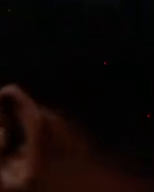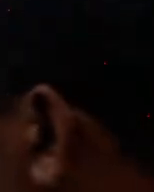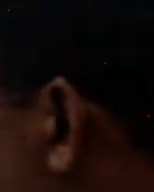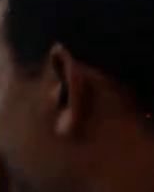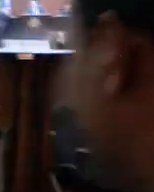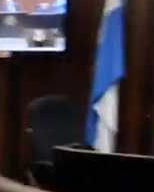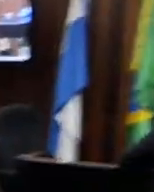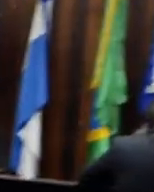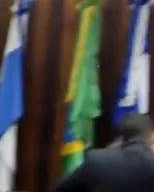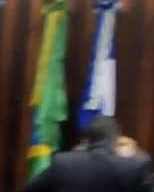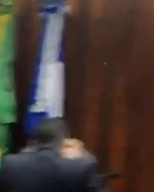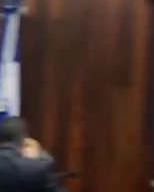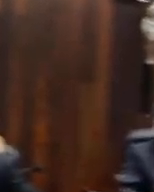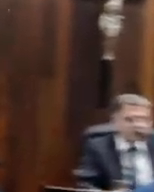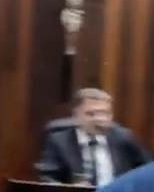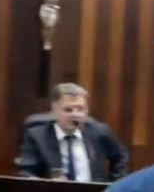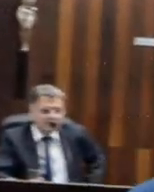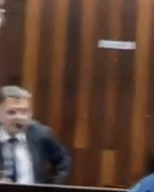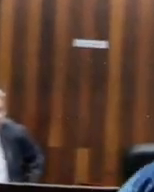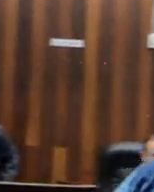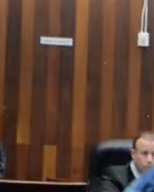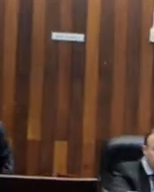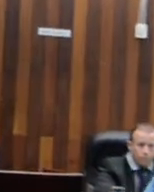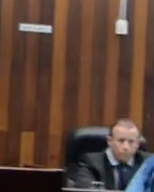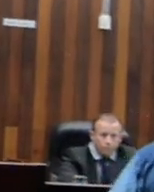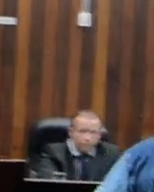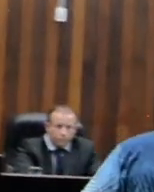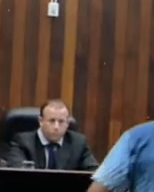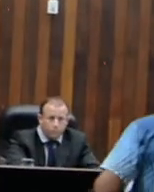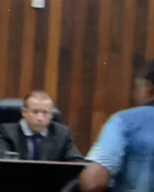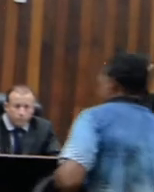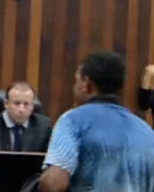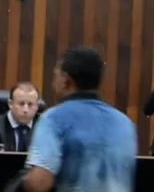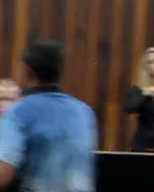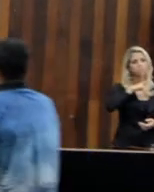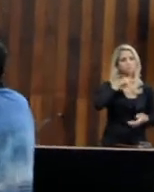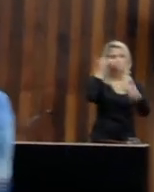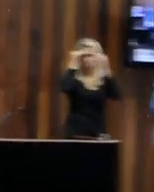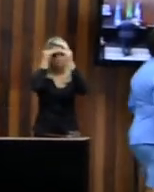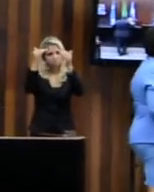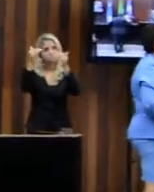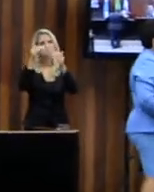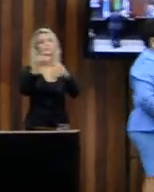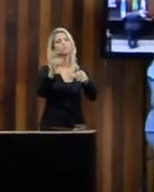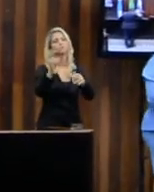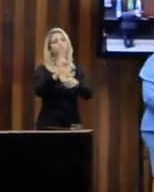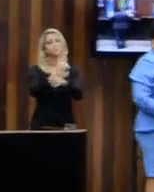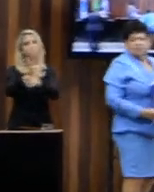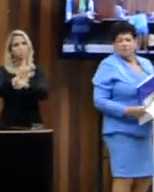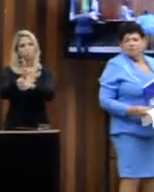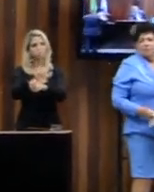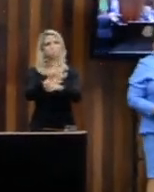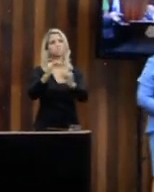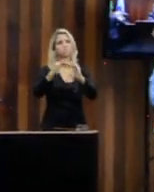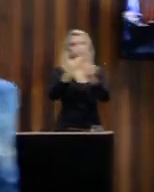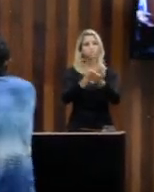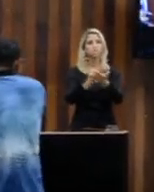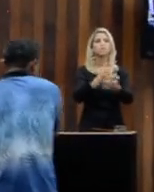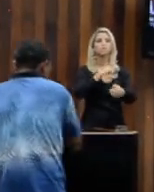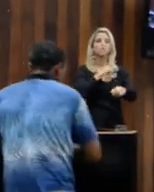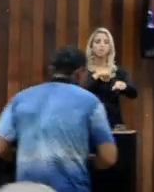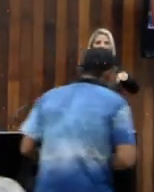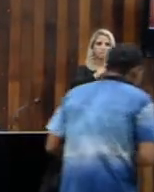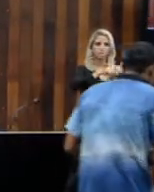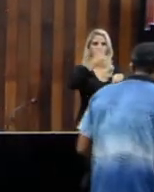opiniões, nada mais do que justo a gente escutar o lado de vocês, escutar a sua voz. Então o senhor tem a tribuna